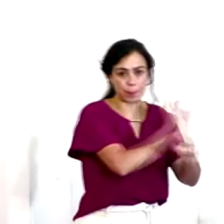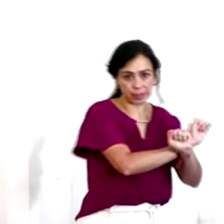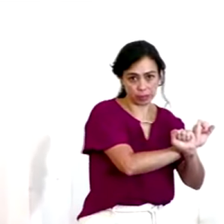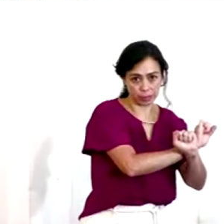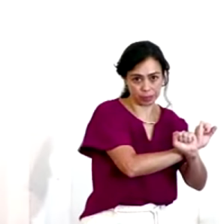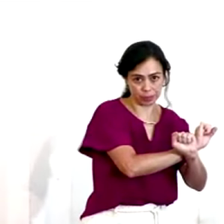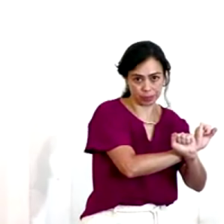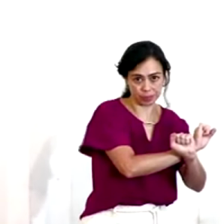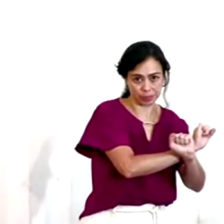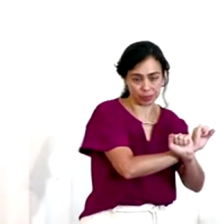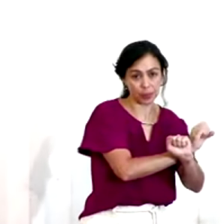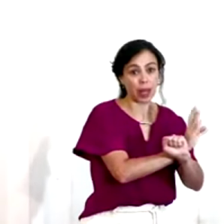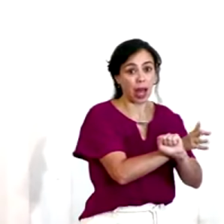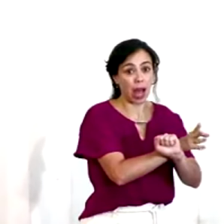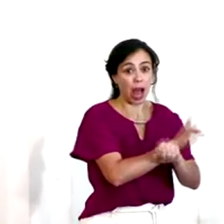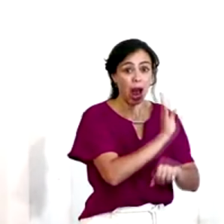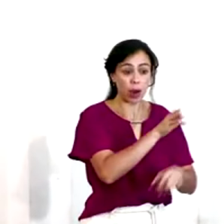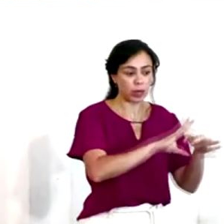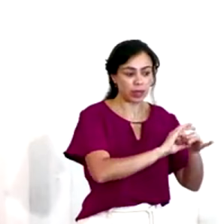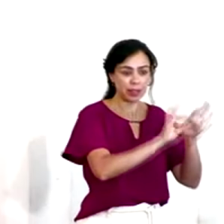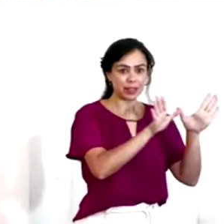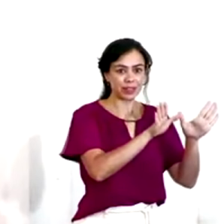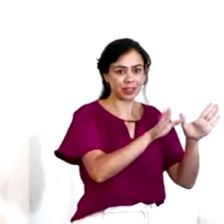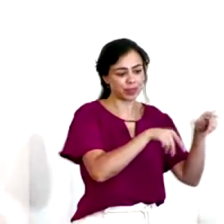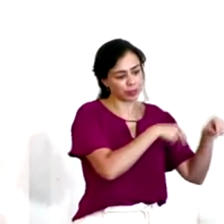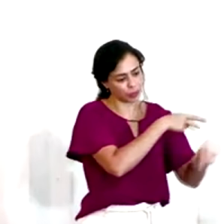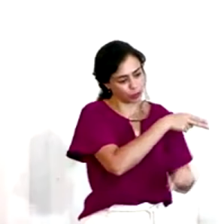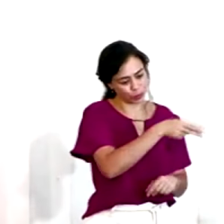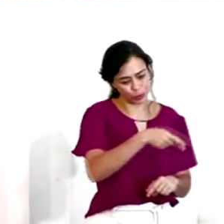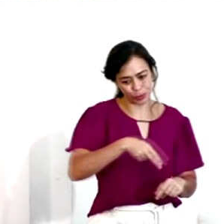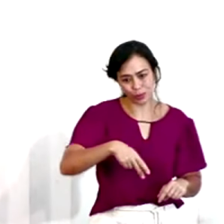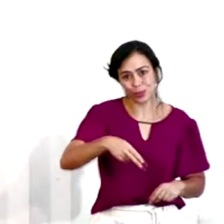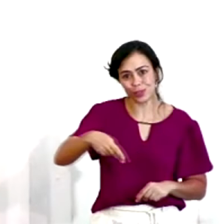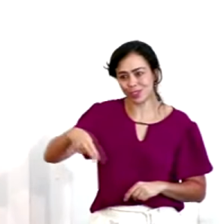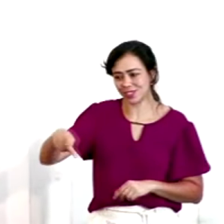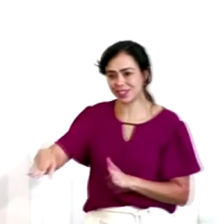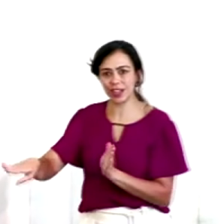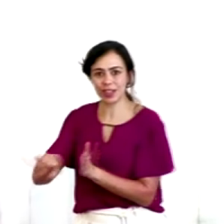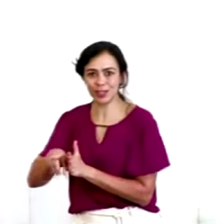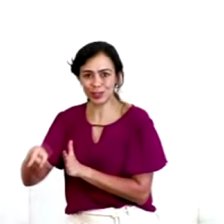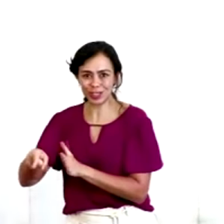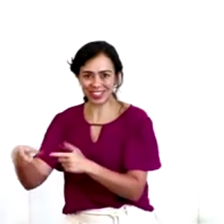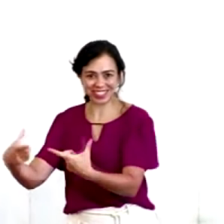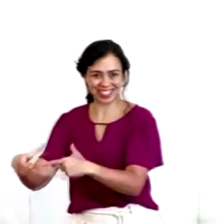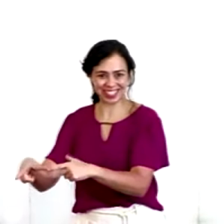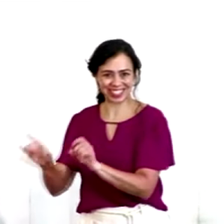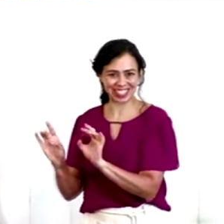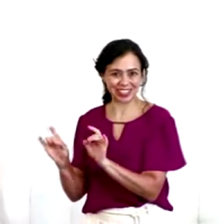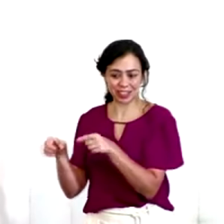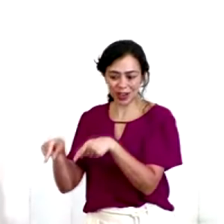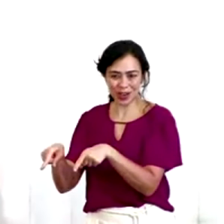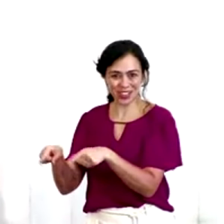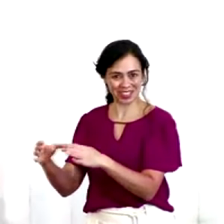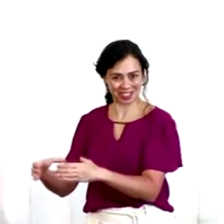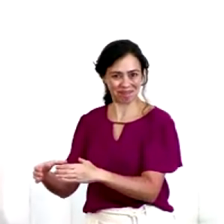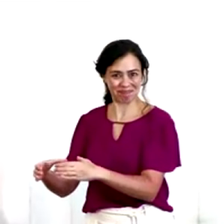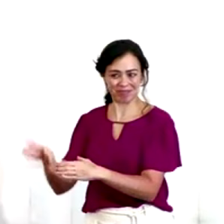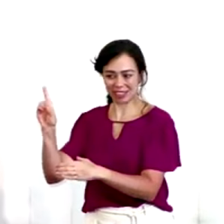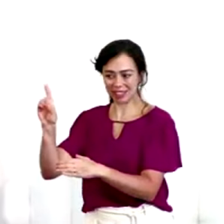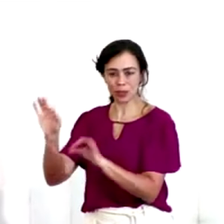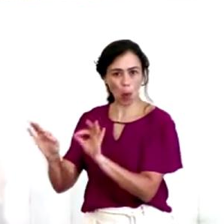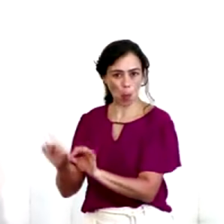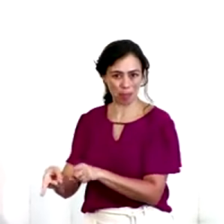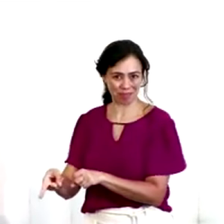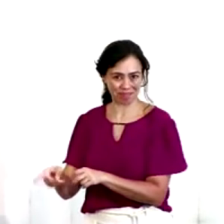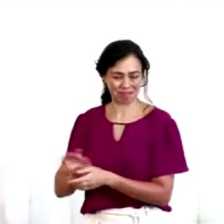para Judá, para a sua terra natal. E eles estão ali chegando à sua terra. Ao longo dos séculos,